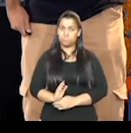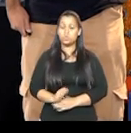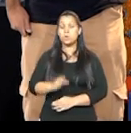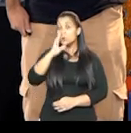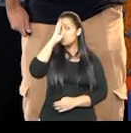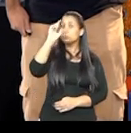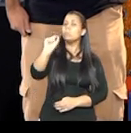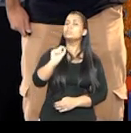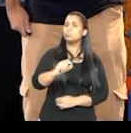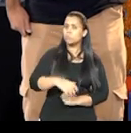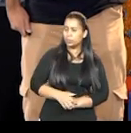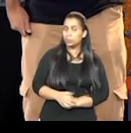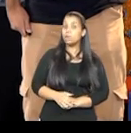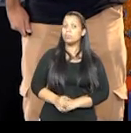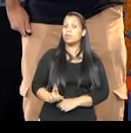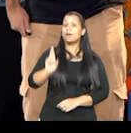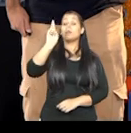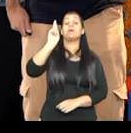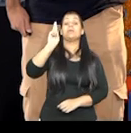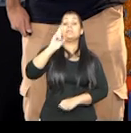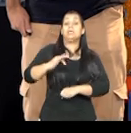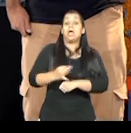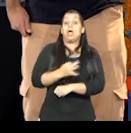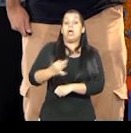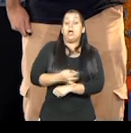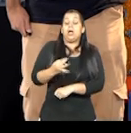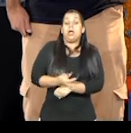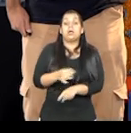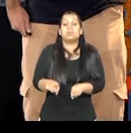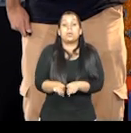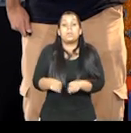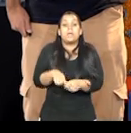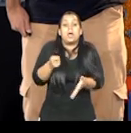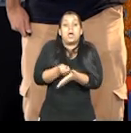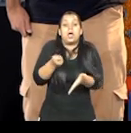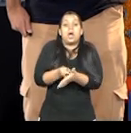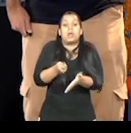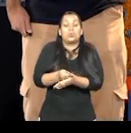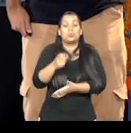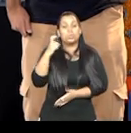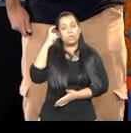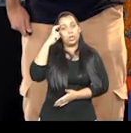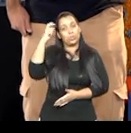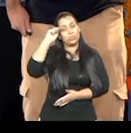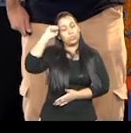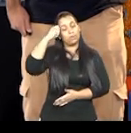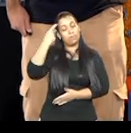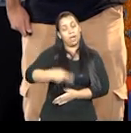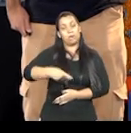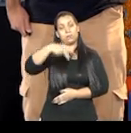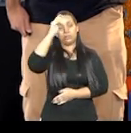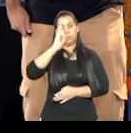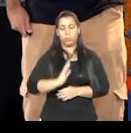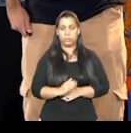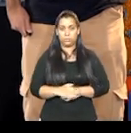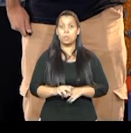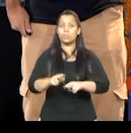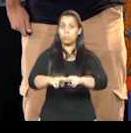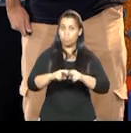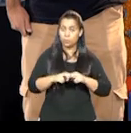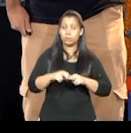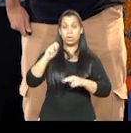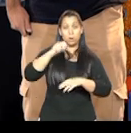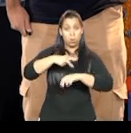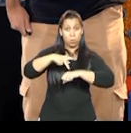porque ela representa a resistência e a luta da história e da cultura africana no nosso país. Porque quando os africanos estavam